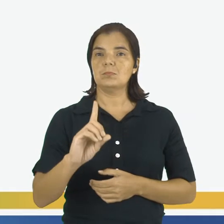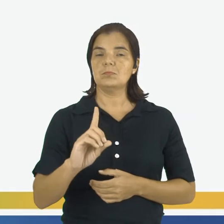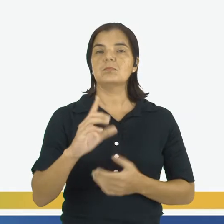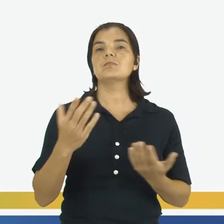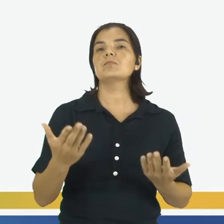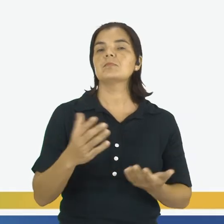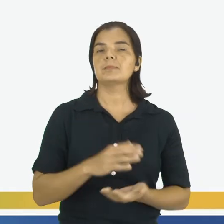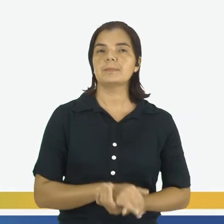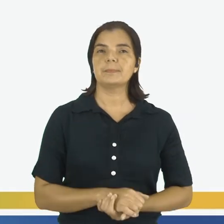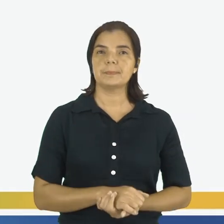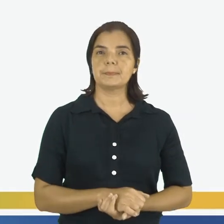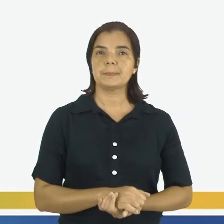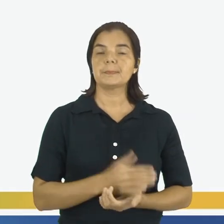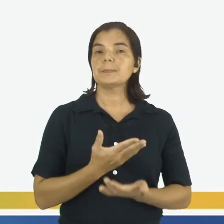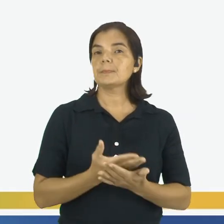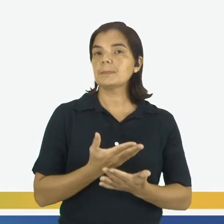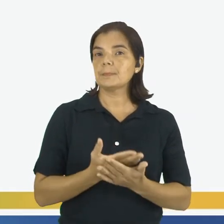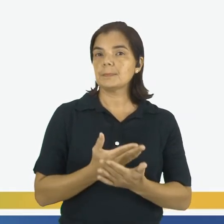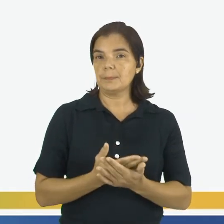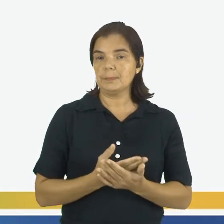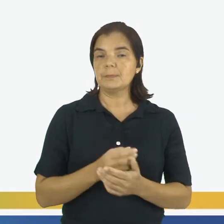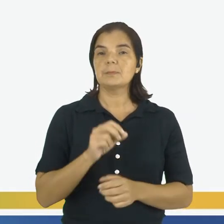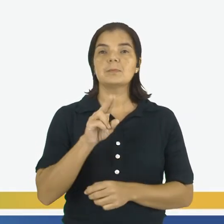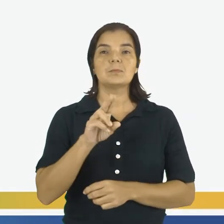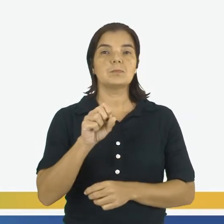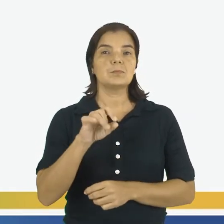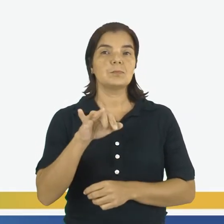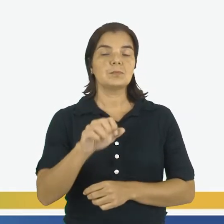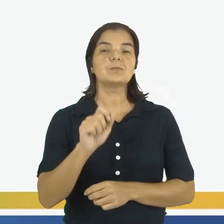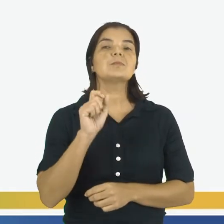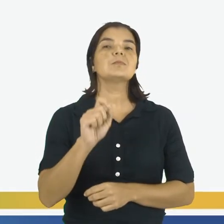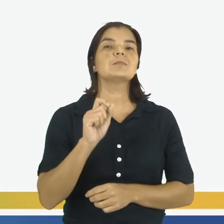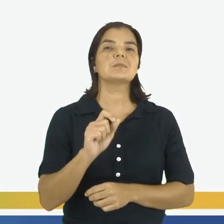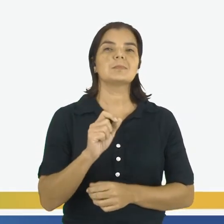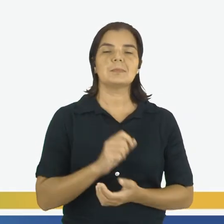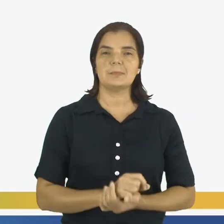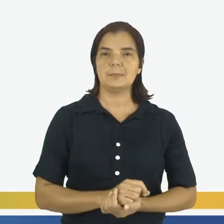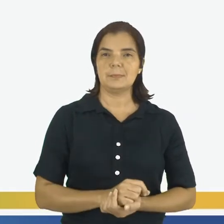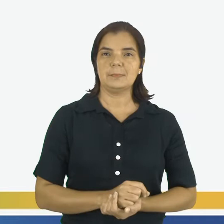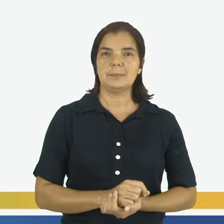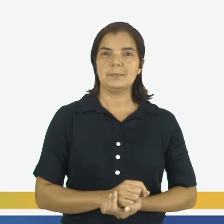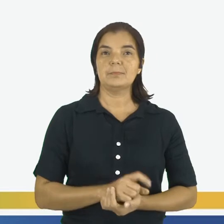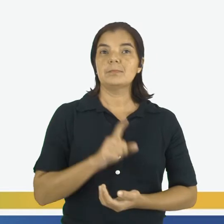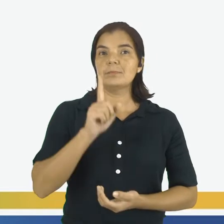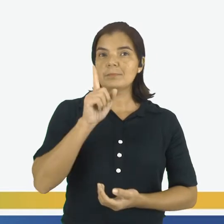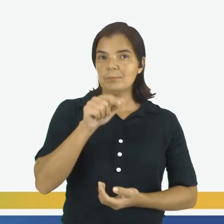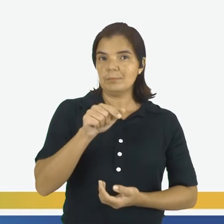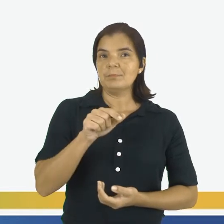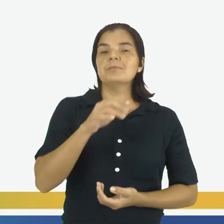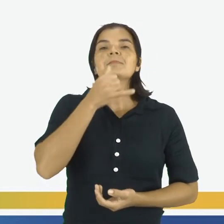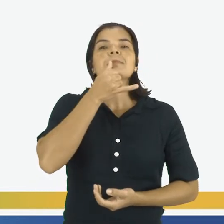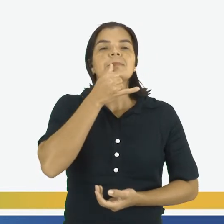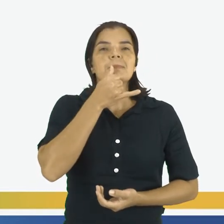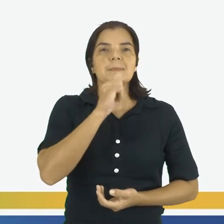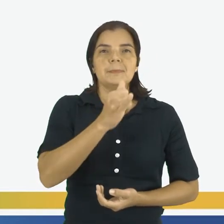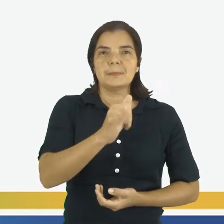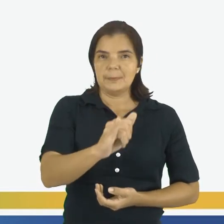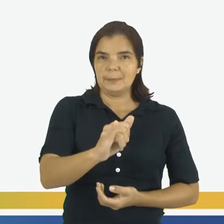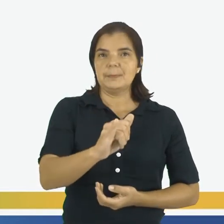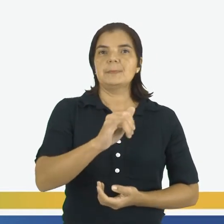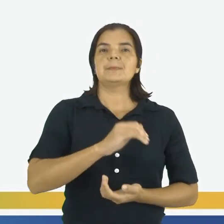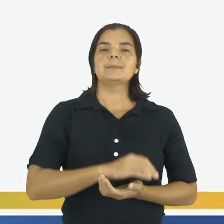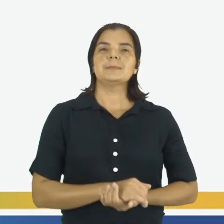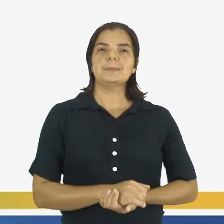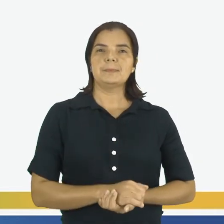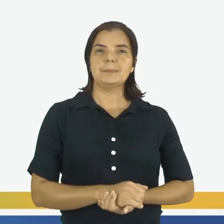resposta? Nós estudamos que a usina hidrelétrica ela é uma fonte de energia